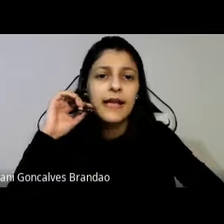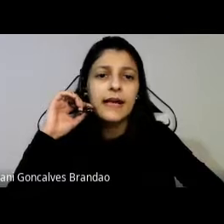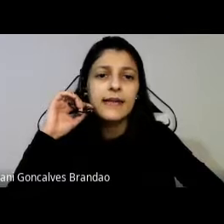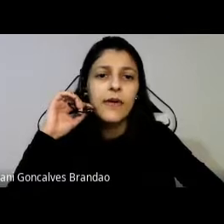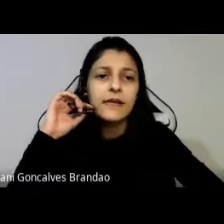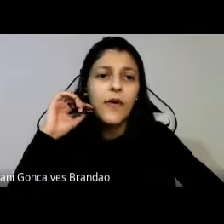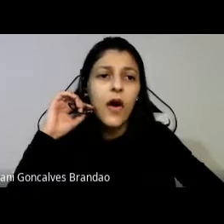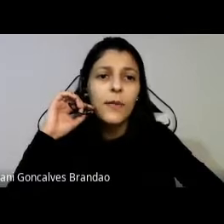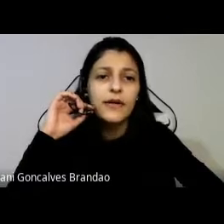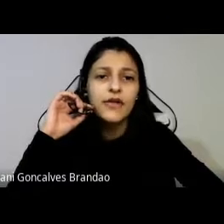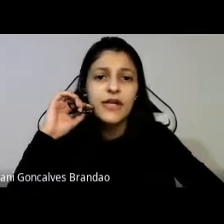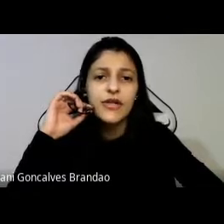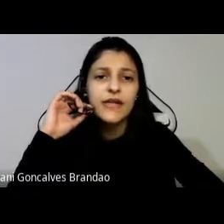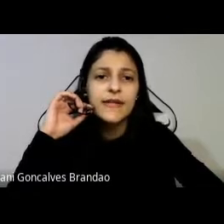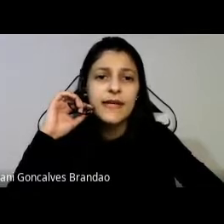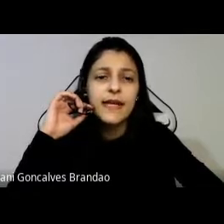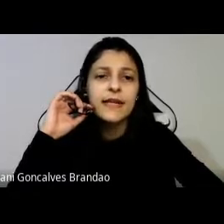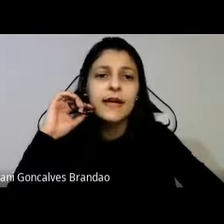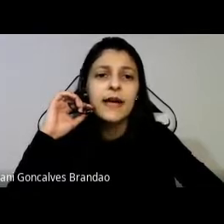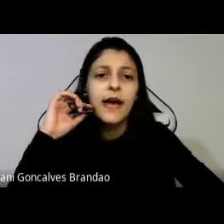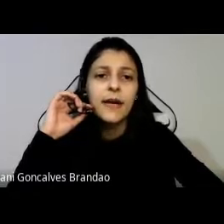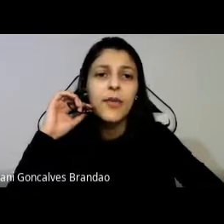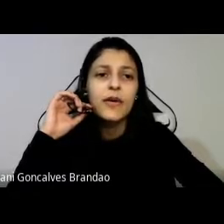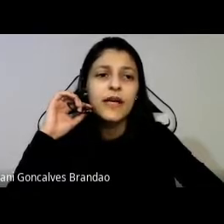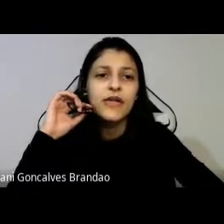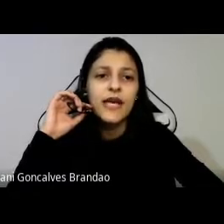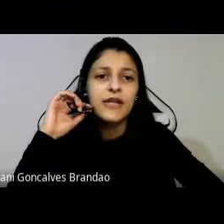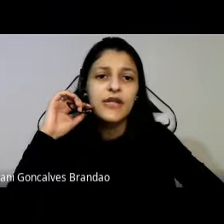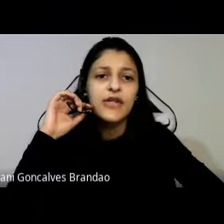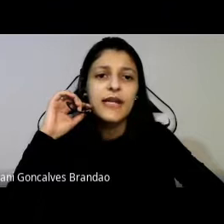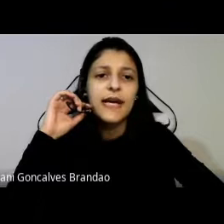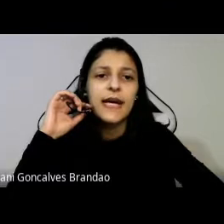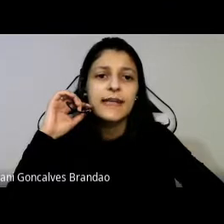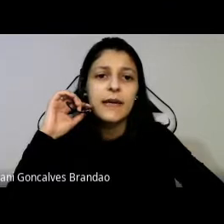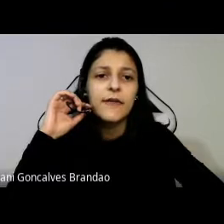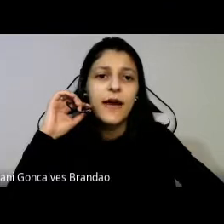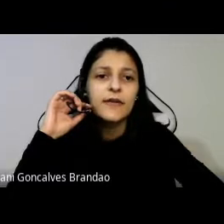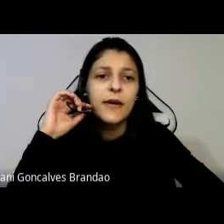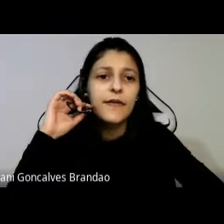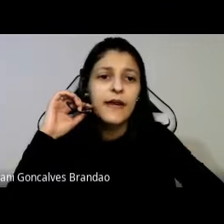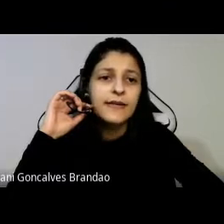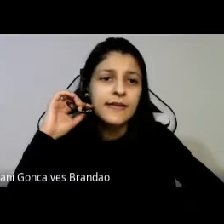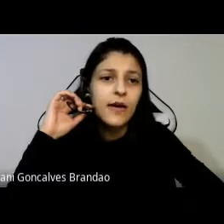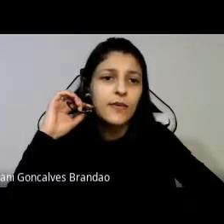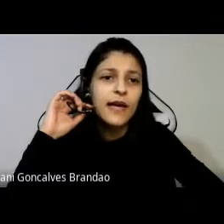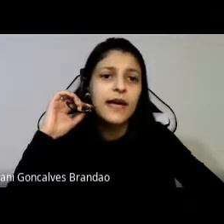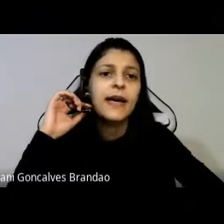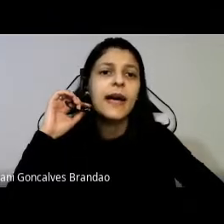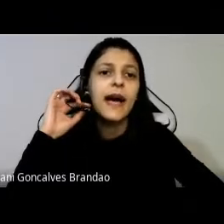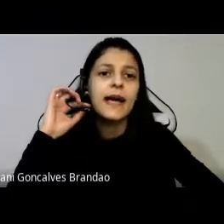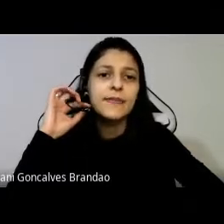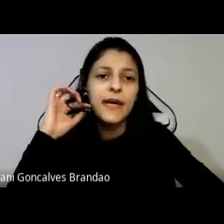Em relação às formas de escrita, é importante que a gente sempre faça uma reflexão,